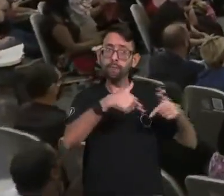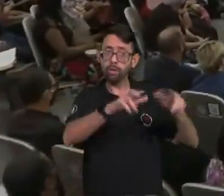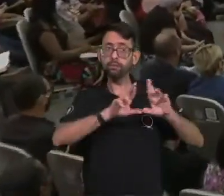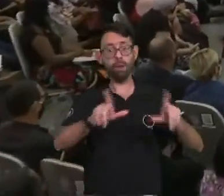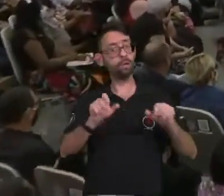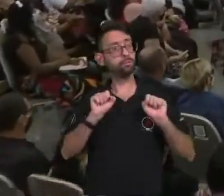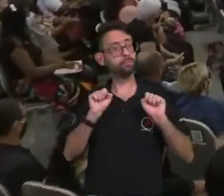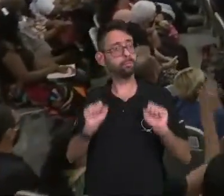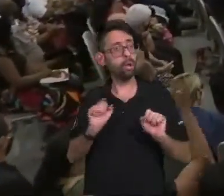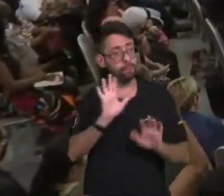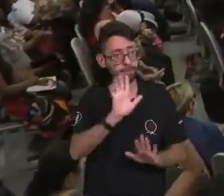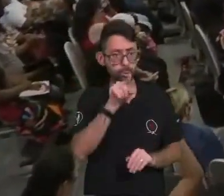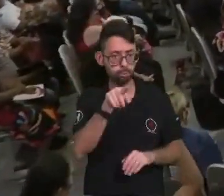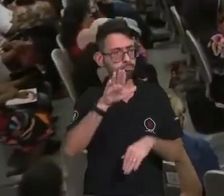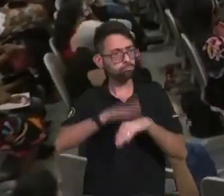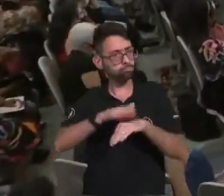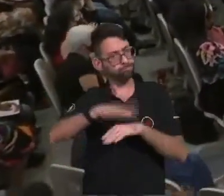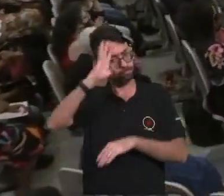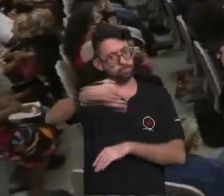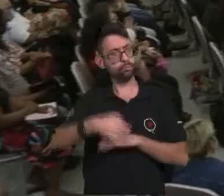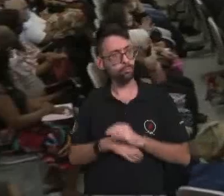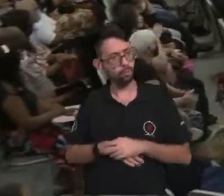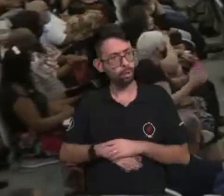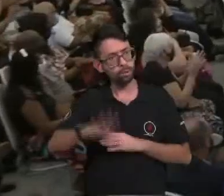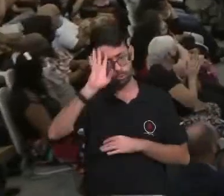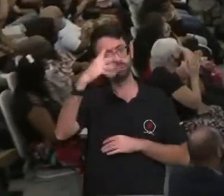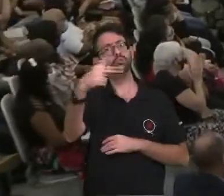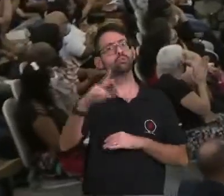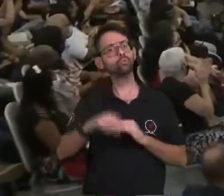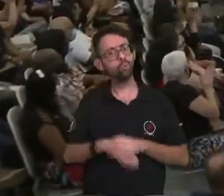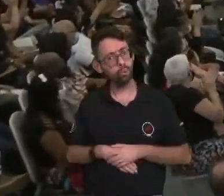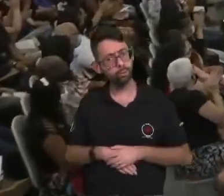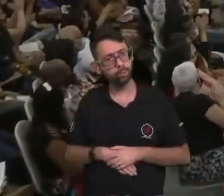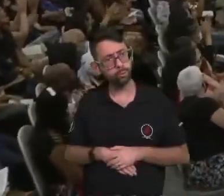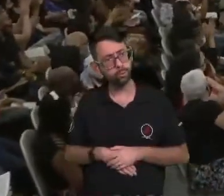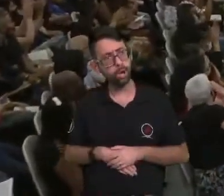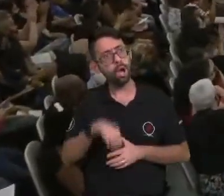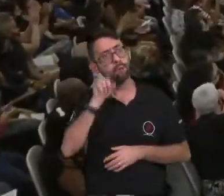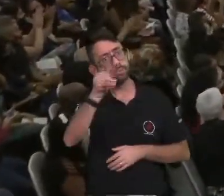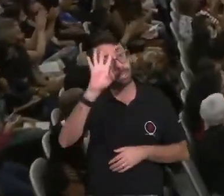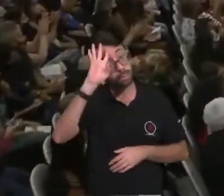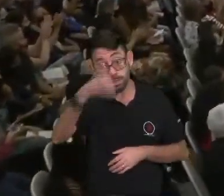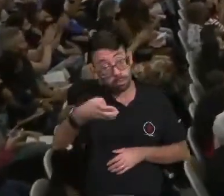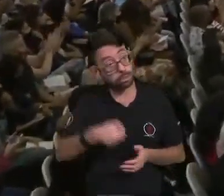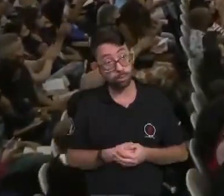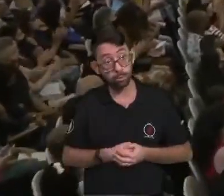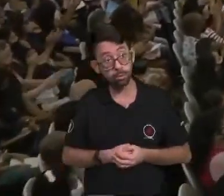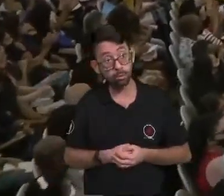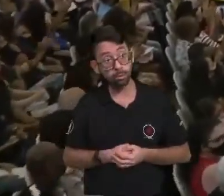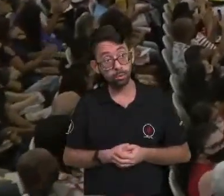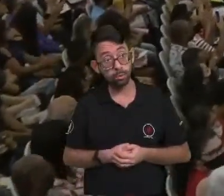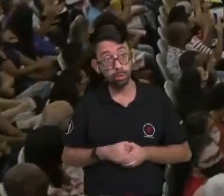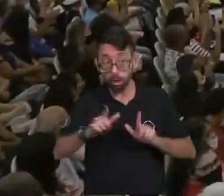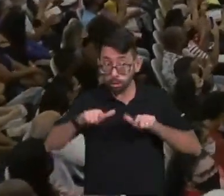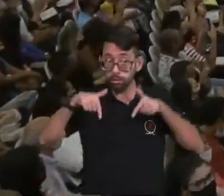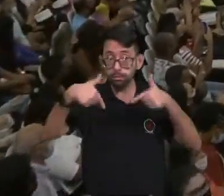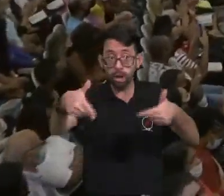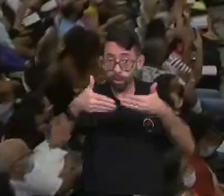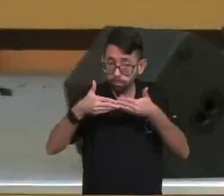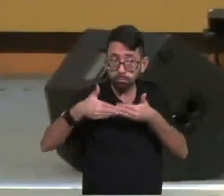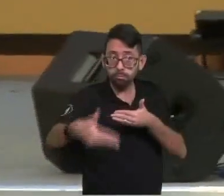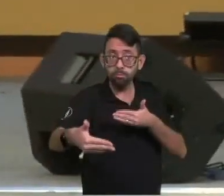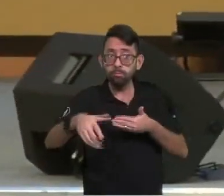nessa noite, é você que decide. A decisão é sua, você está entendendo? É você que decide o que vai acontecer. Sabe o que ele